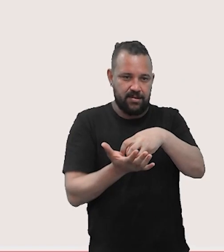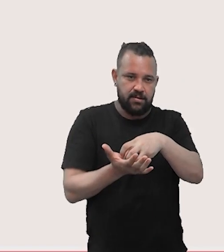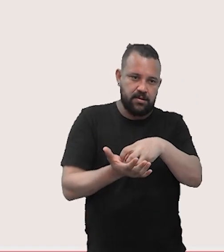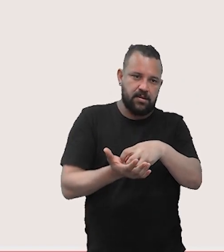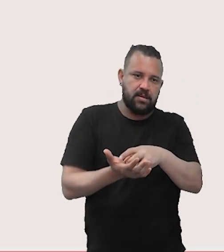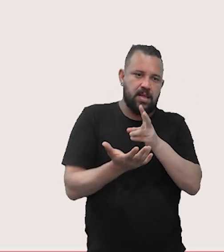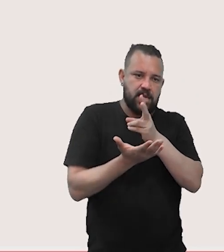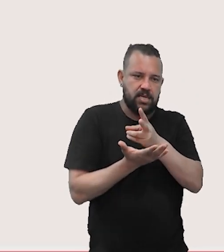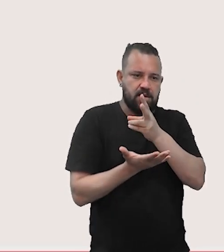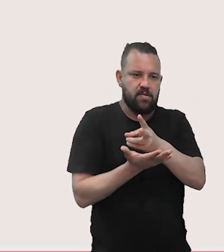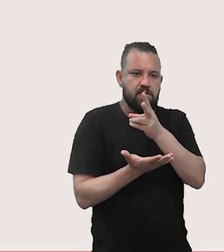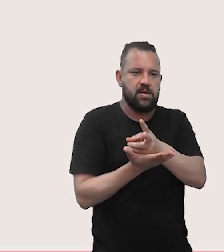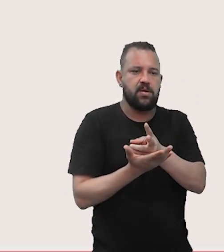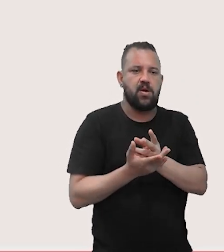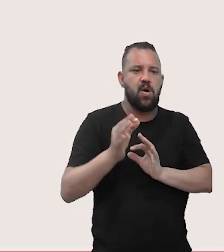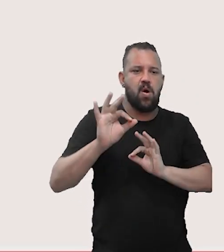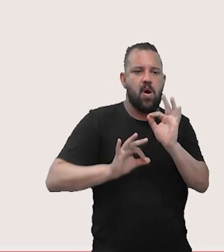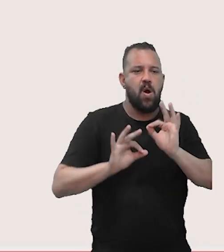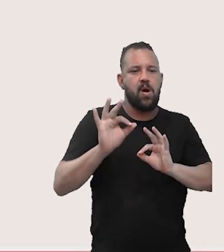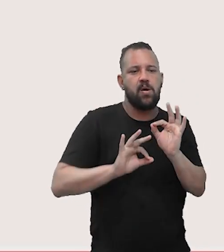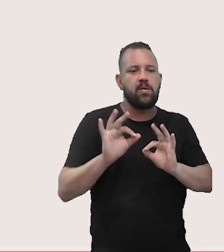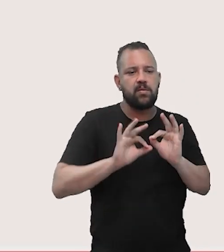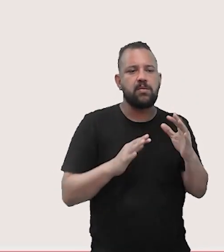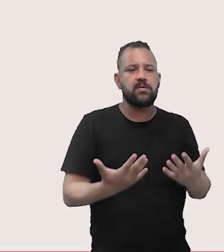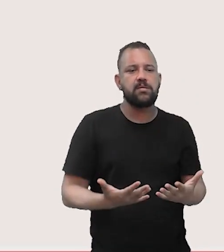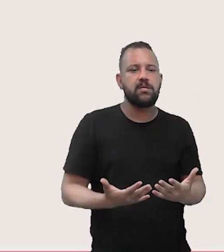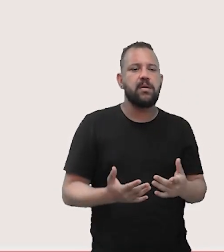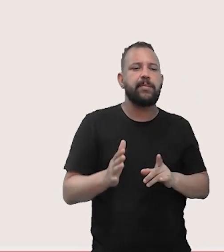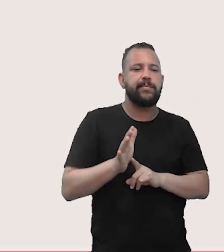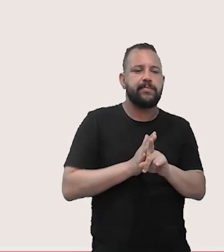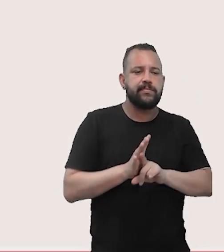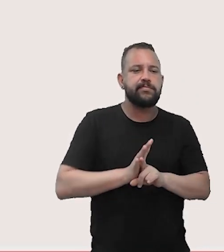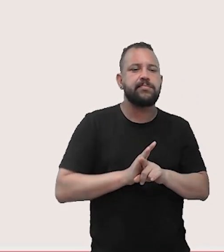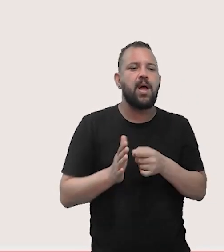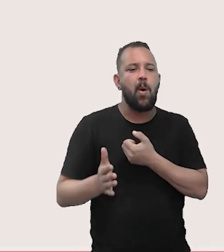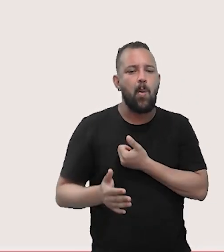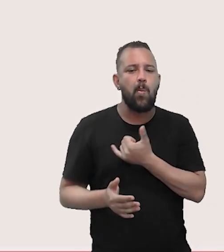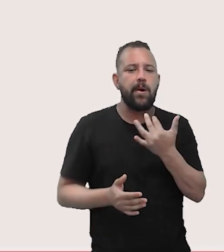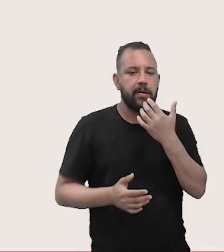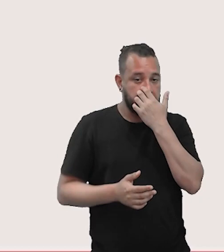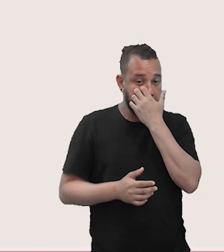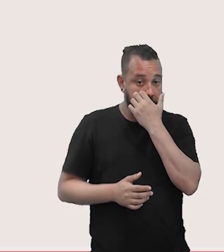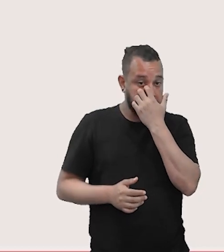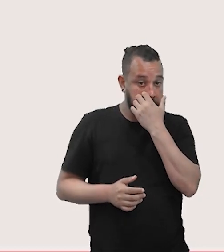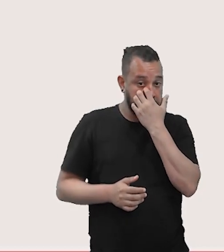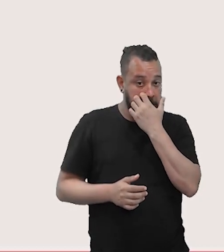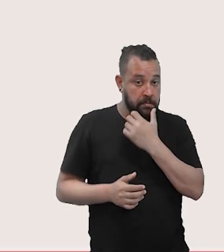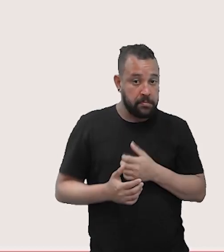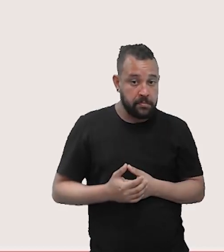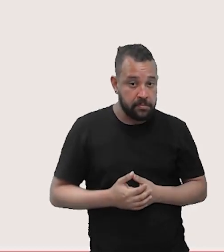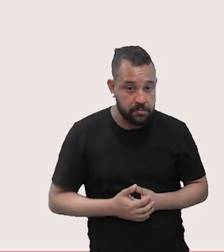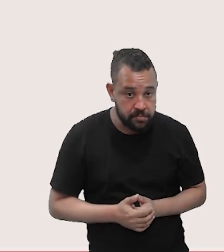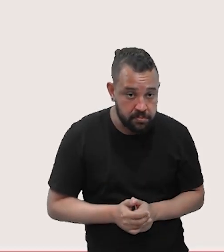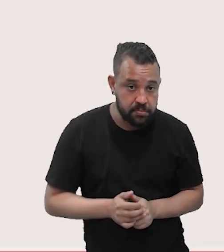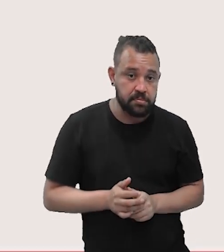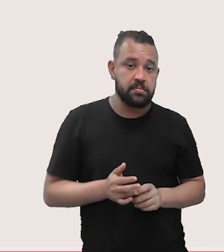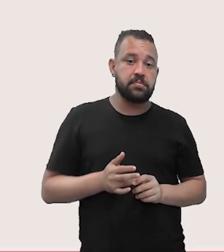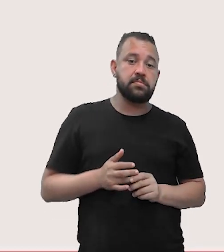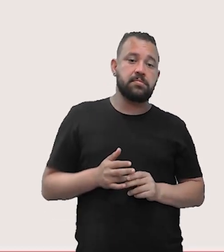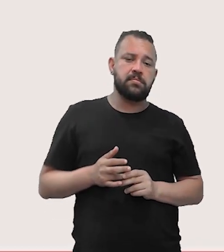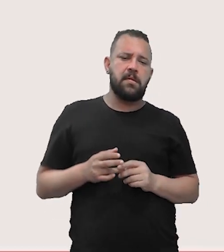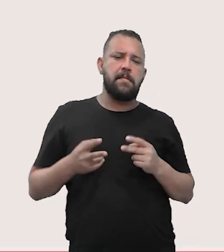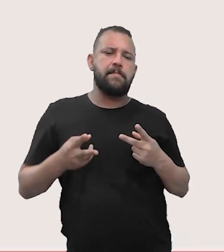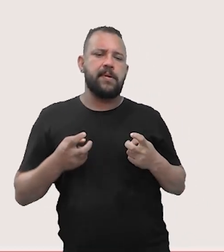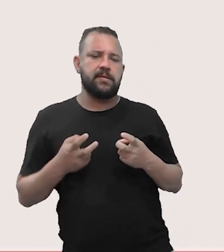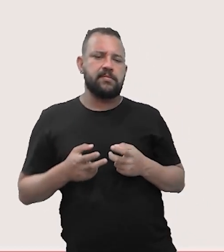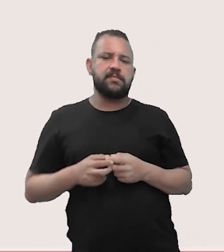sequência obtida quando organizamos o resultado da pesquisa quantitativa em ordem crescente. Ou seja, tem lá o nosso rol, e aí eu percebo que tem o